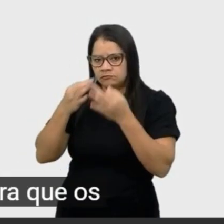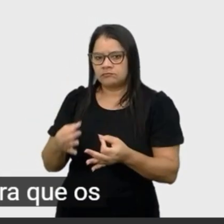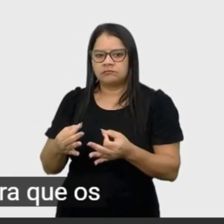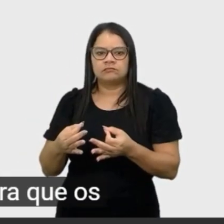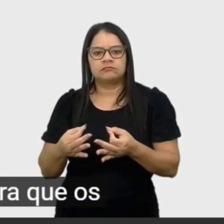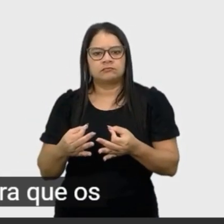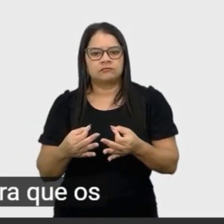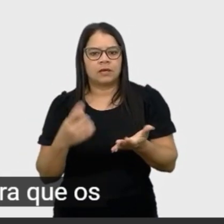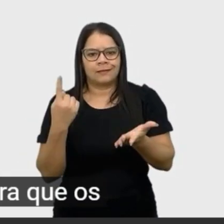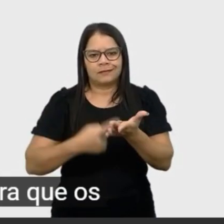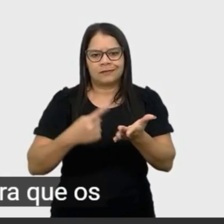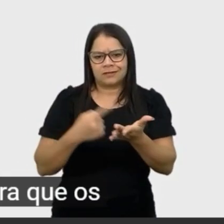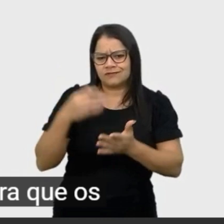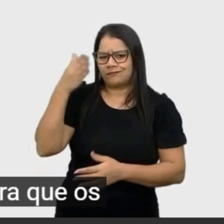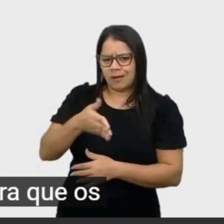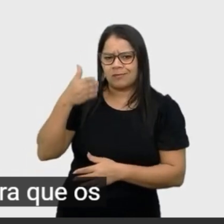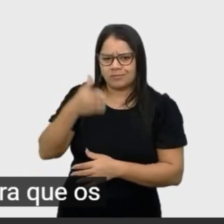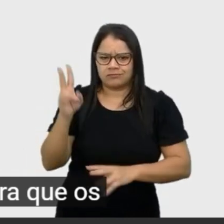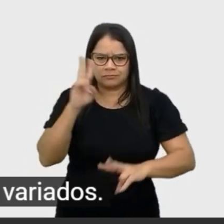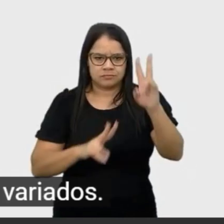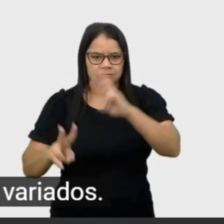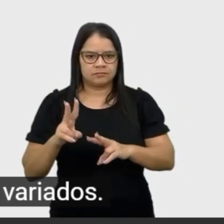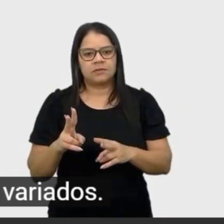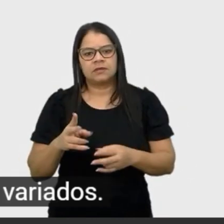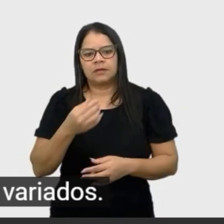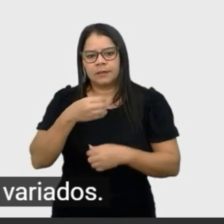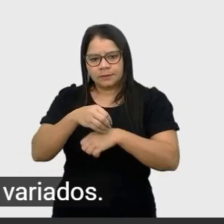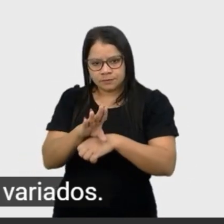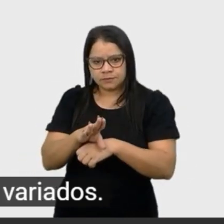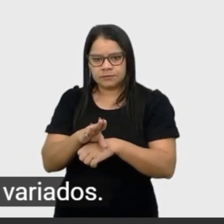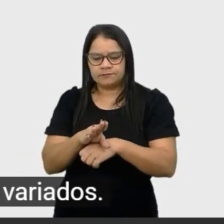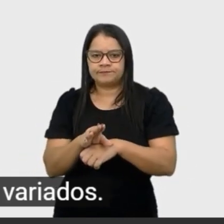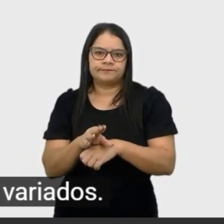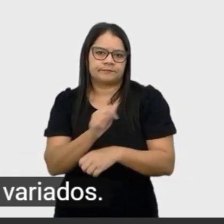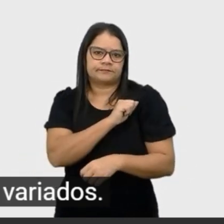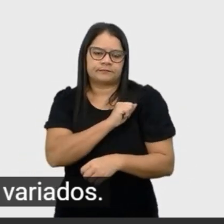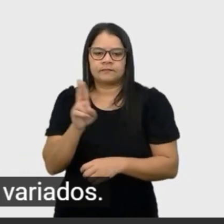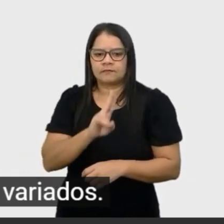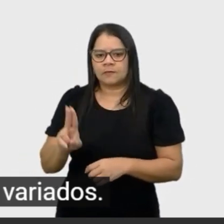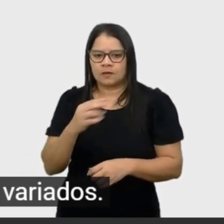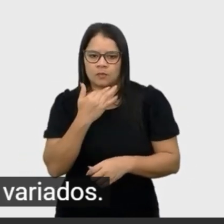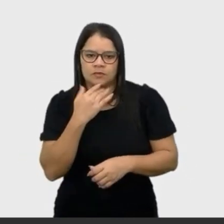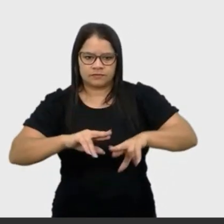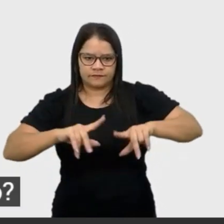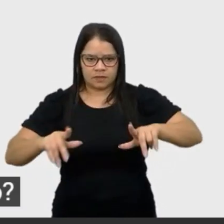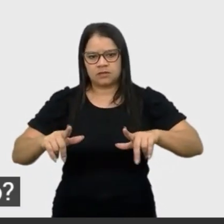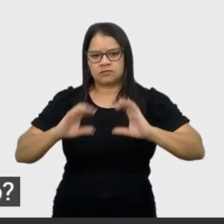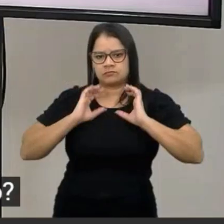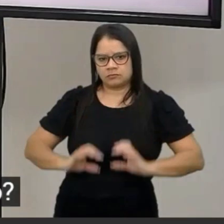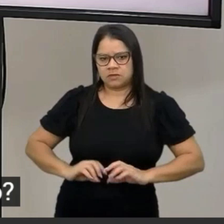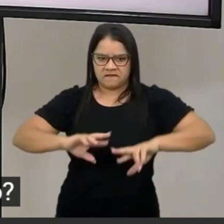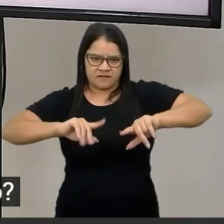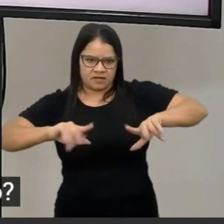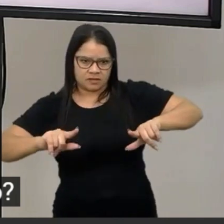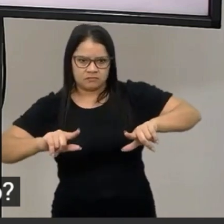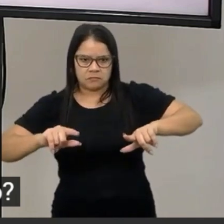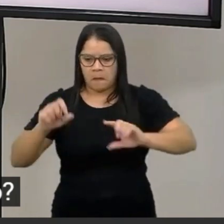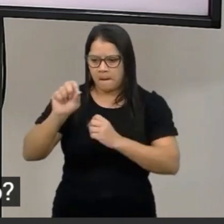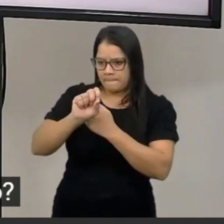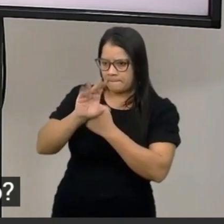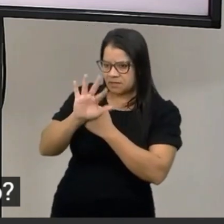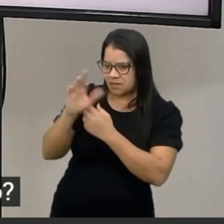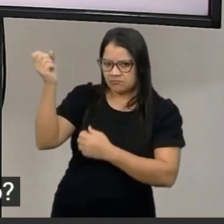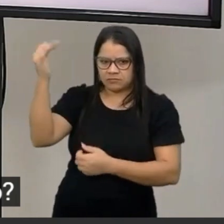assistido. Certo? Deixa eles testarem lá e tentarem programar. Sugira que os alunos usem cores diferentes e testem comportamentos variados. Exemplos, piscar